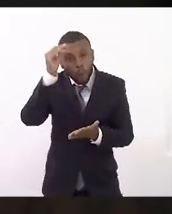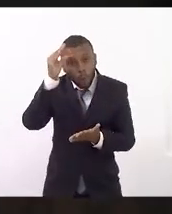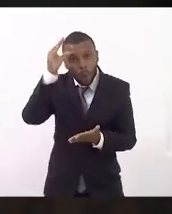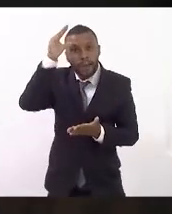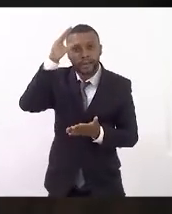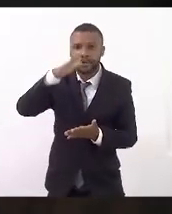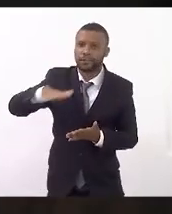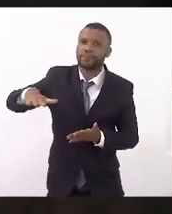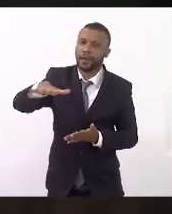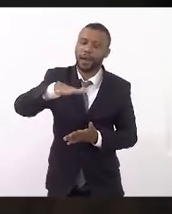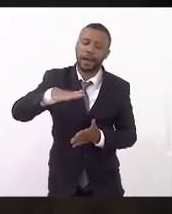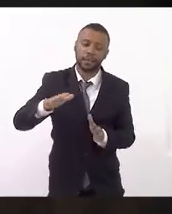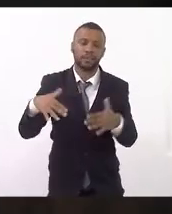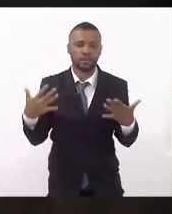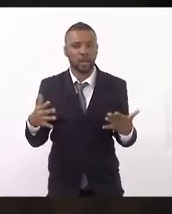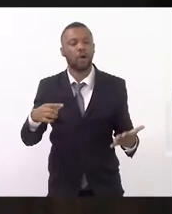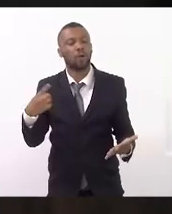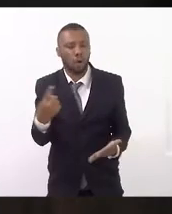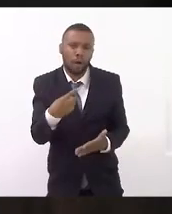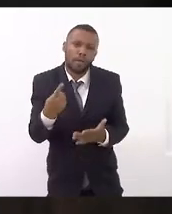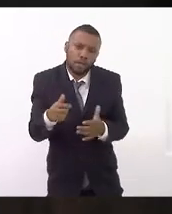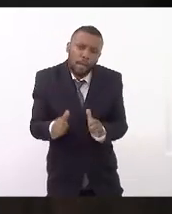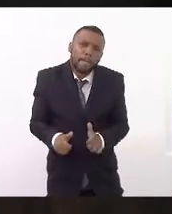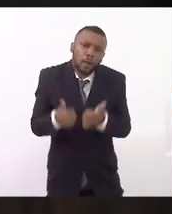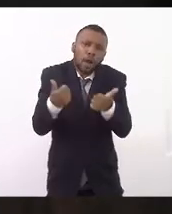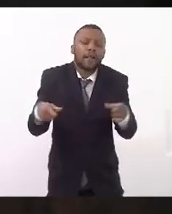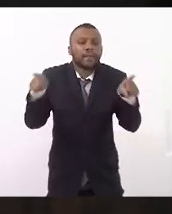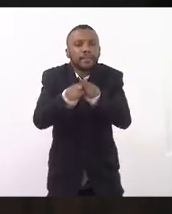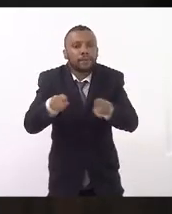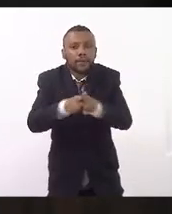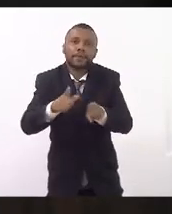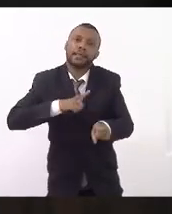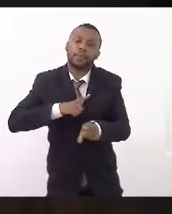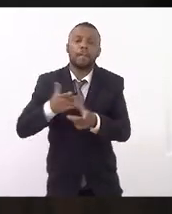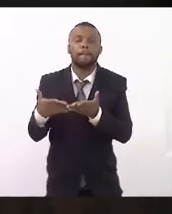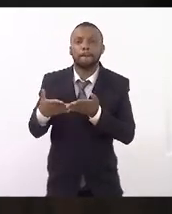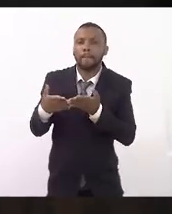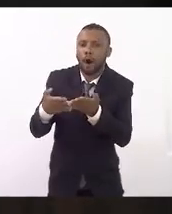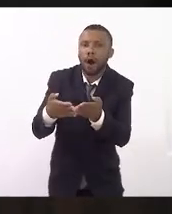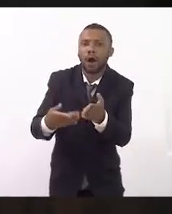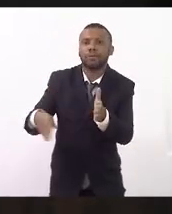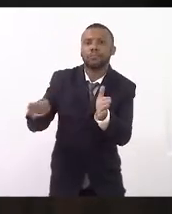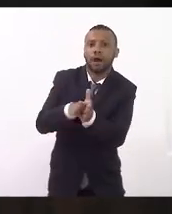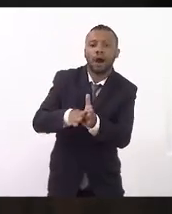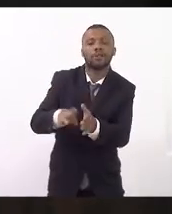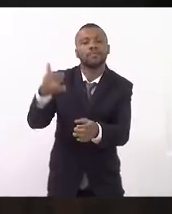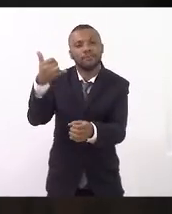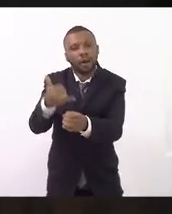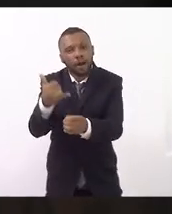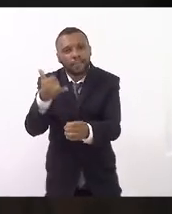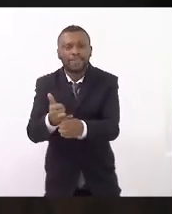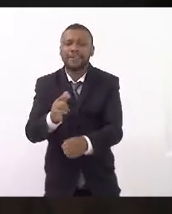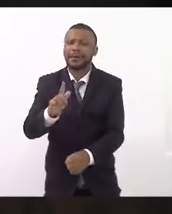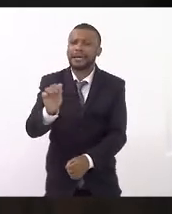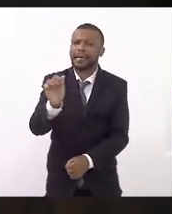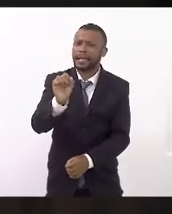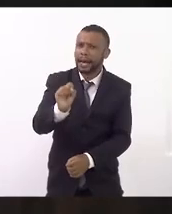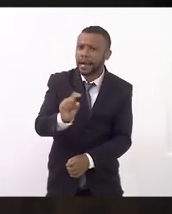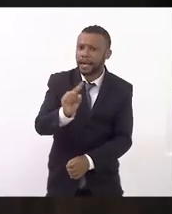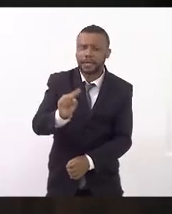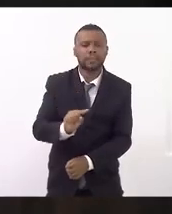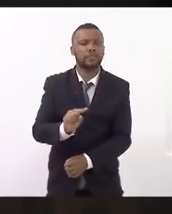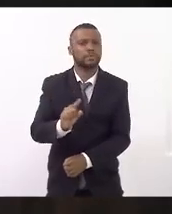Então, nada melhor. Também temos portos, ferrovias e muito, muito gás. O